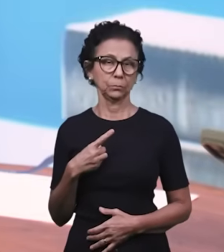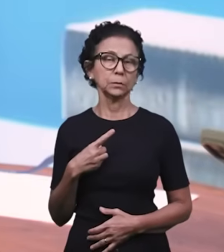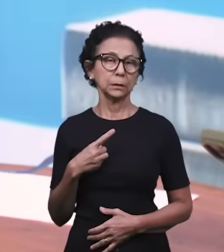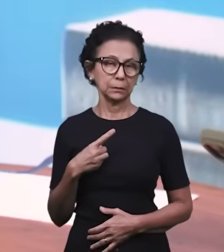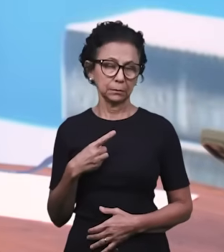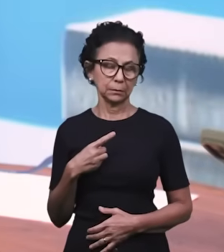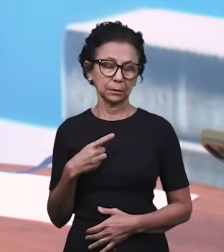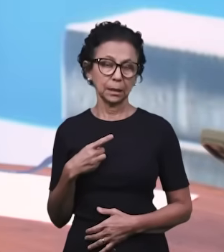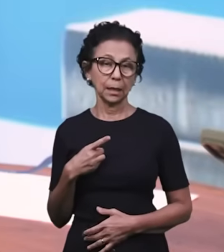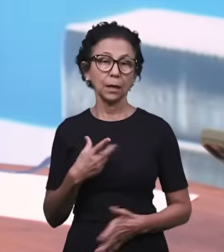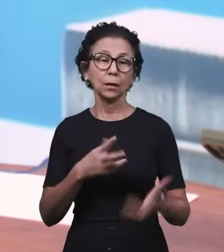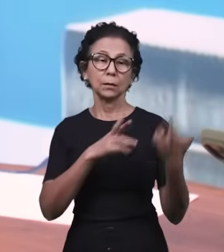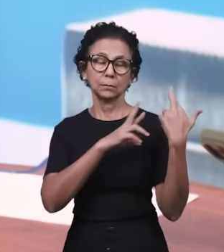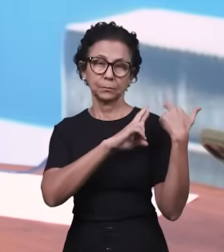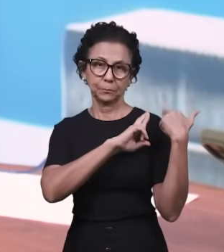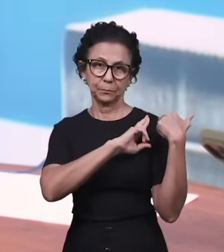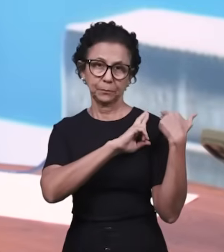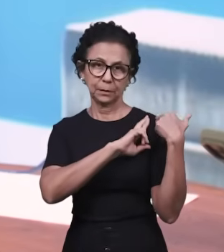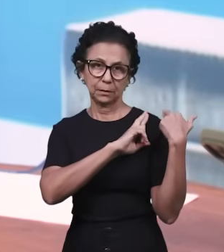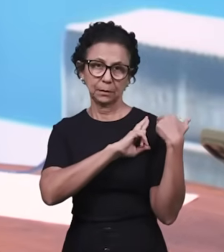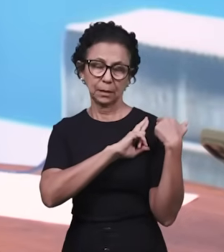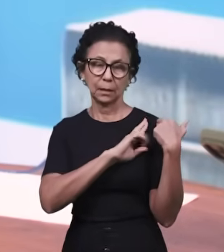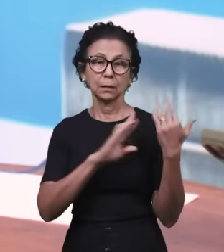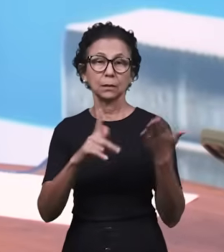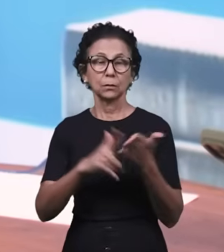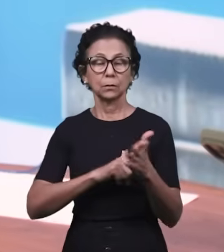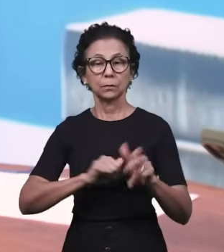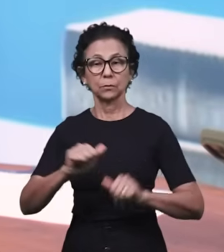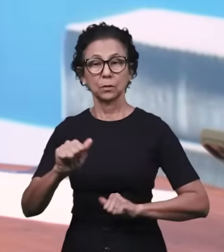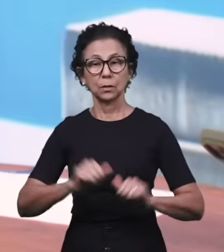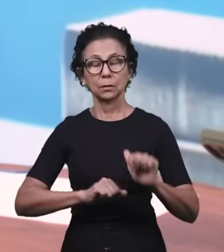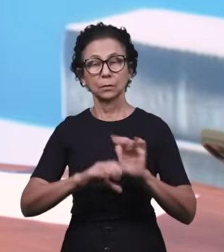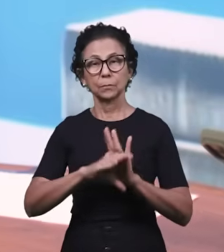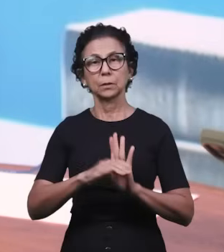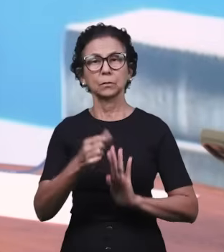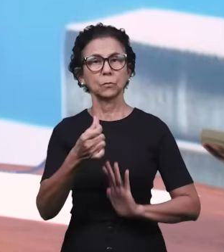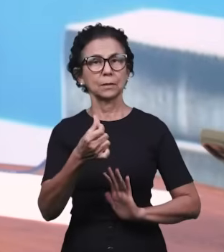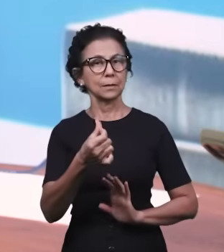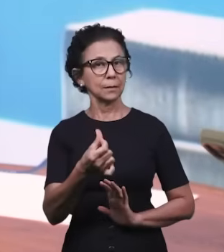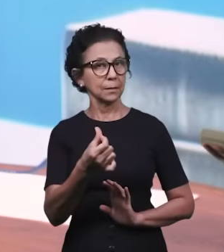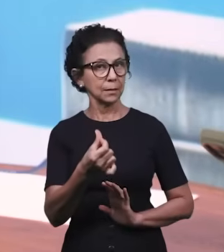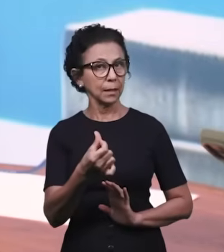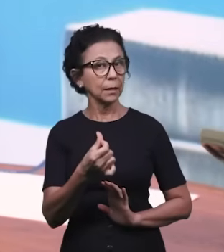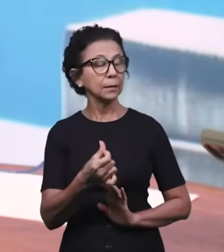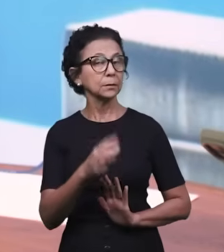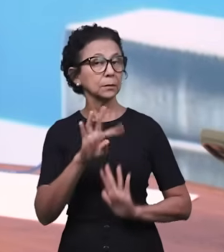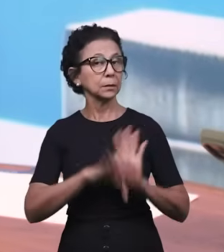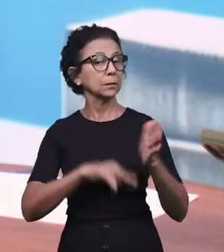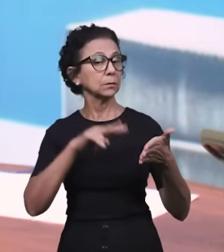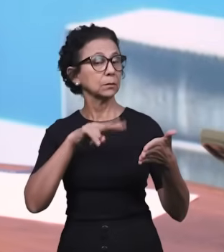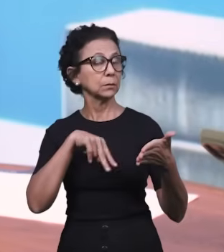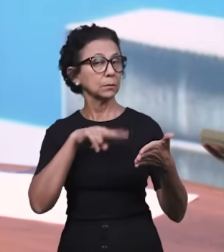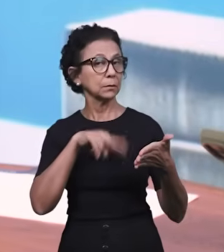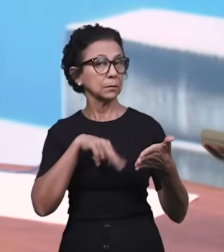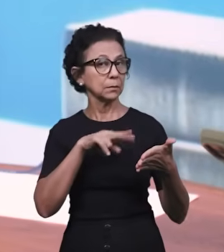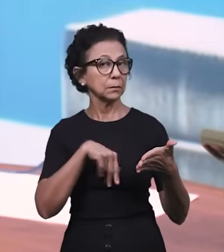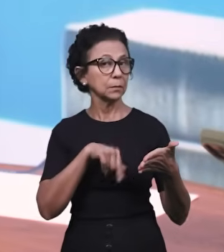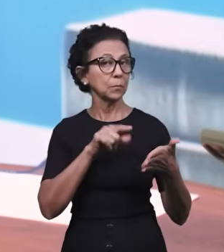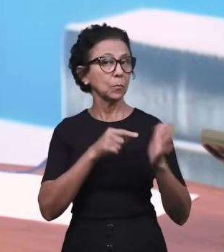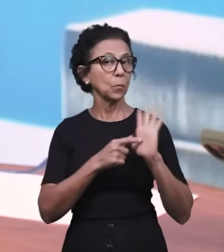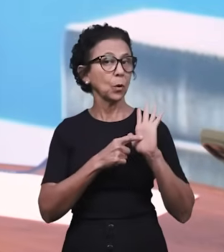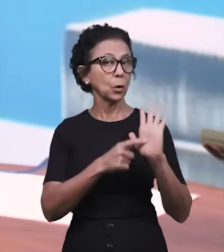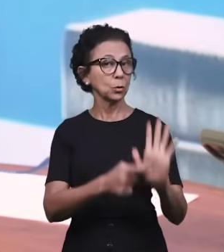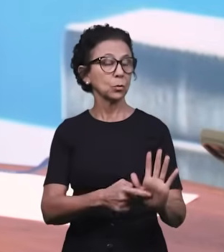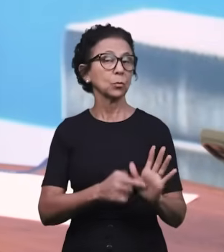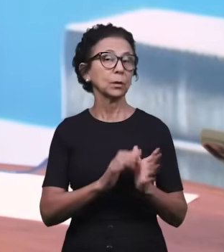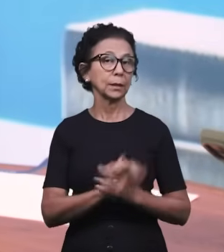dessa atuação. Quando lá em Atos 6, quando nós falamos e lemos o texto, para que ninguém fique sem